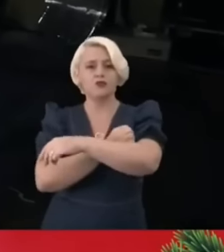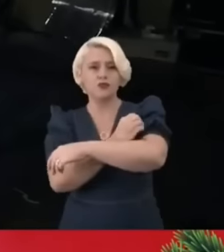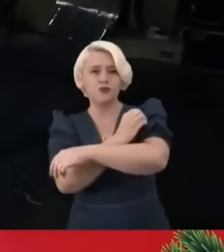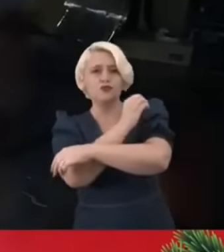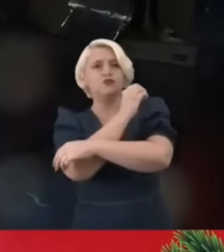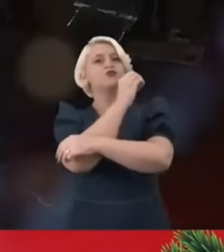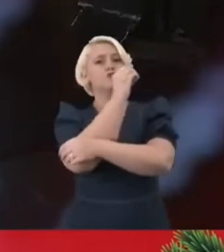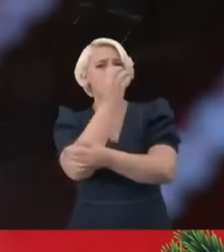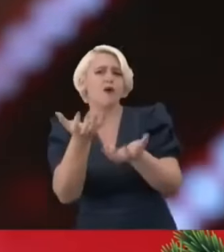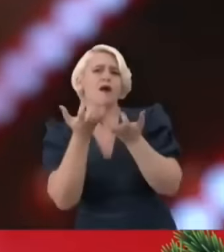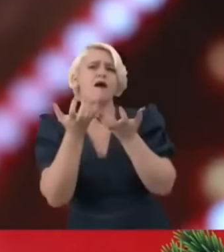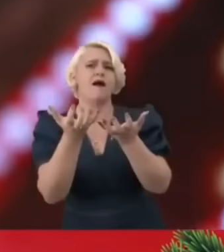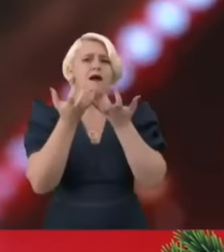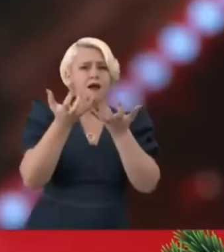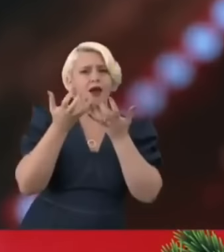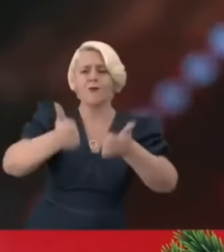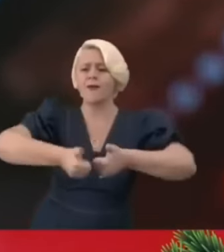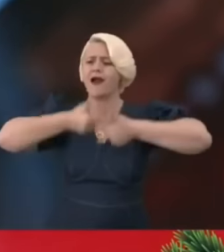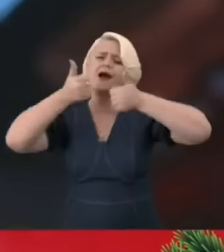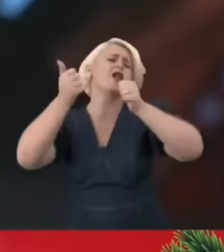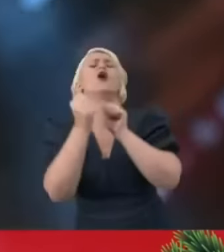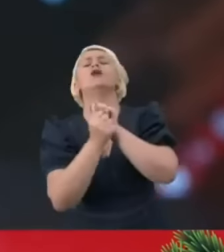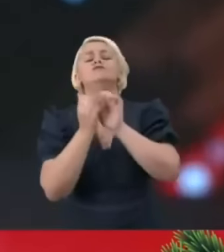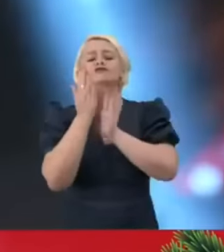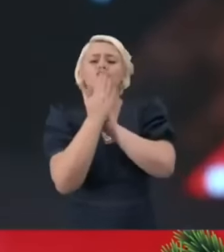Eu tô querendo o melhor de você.